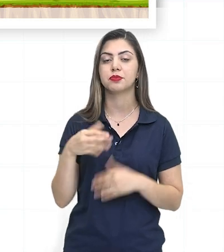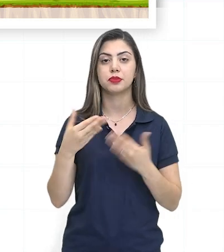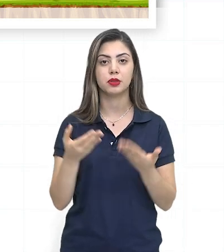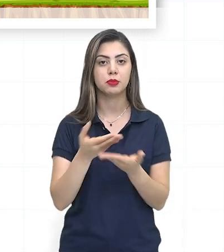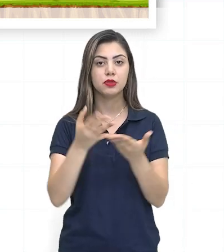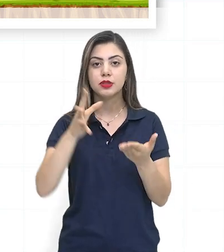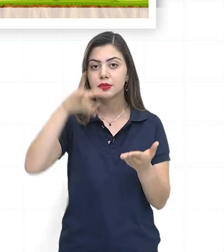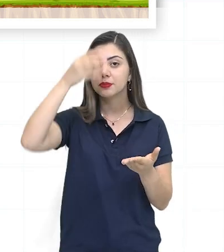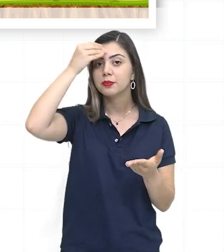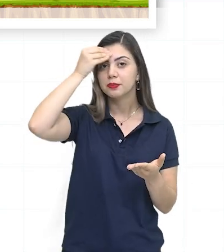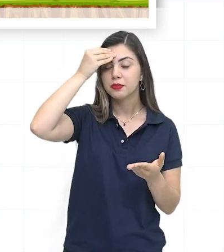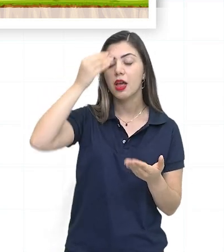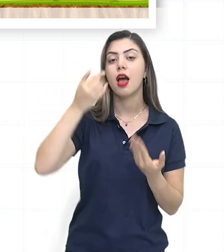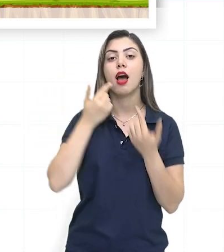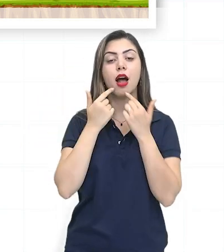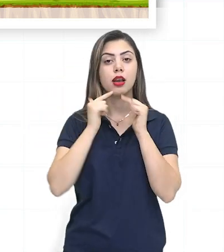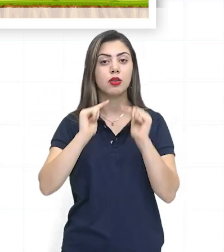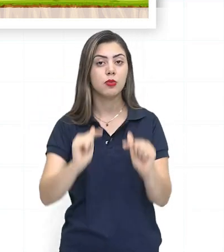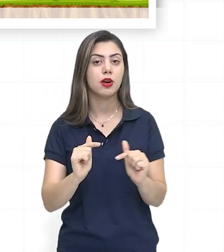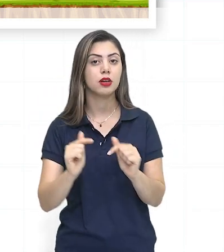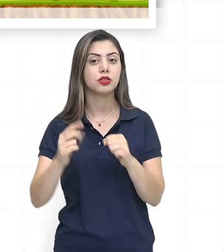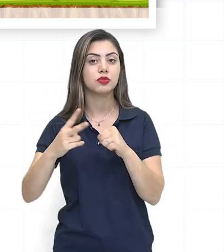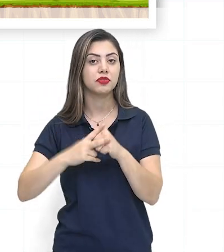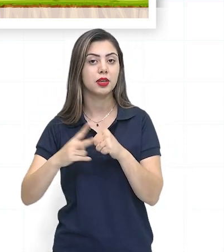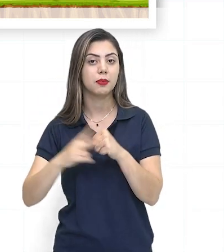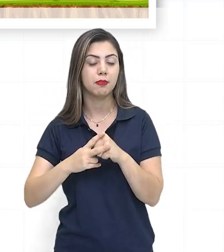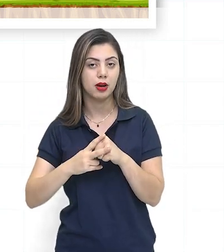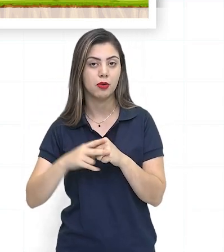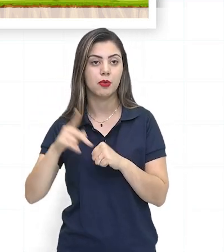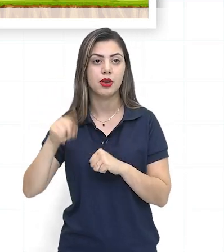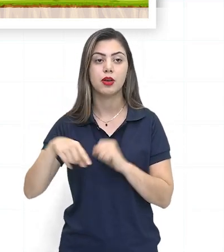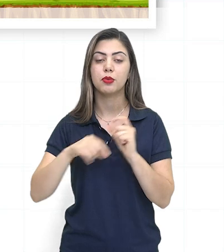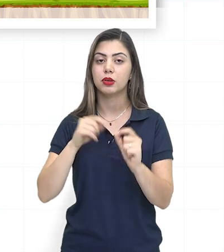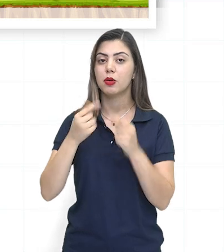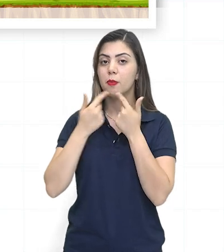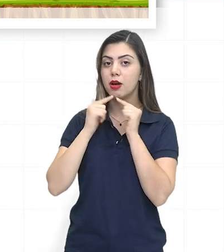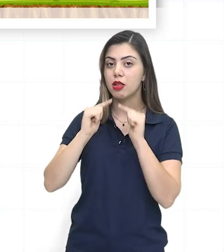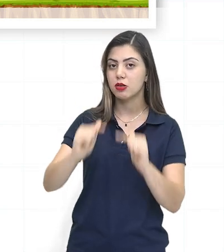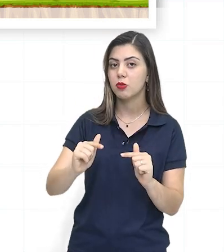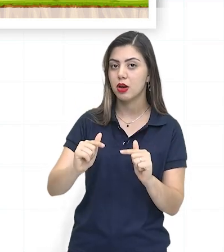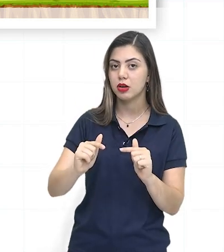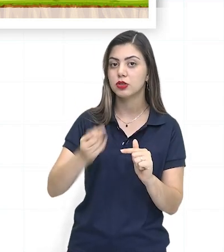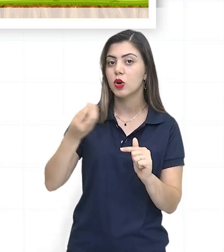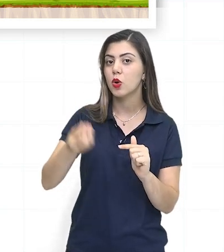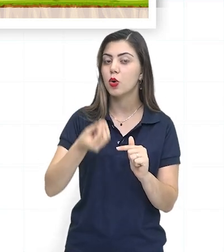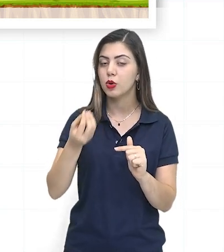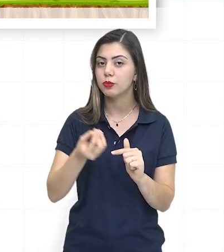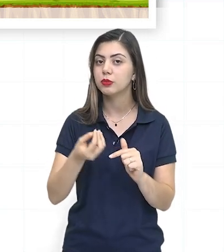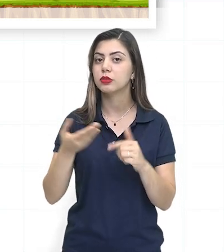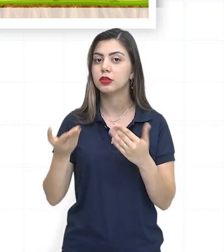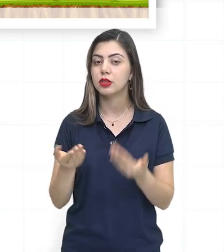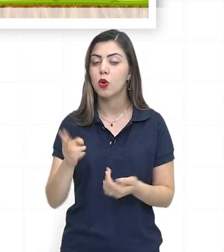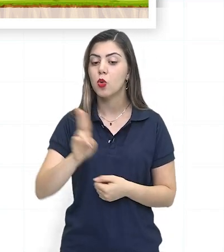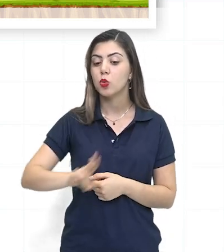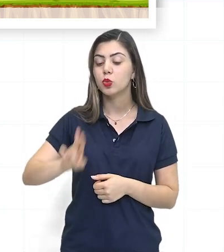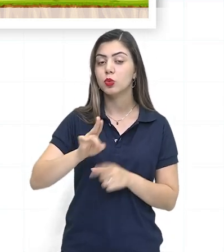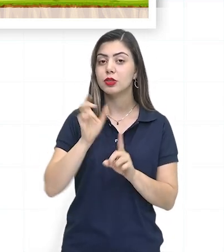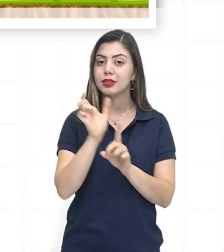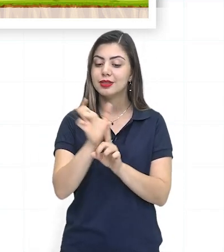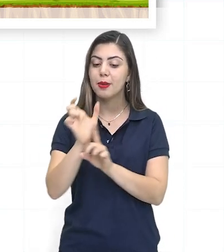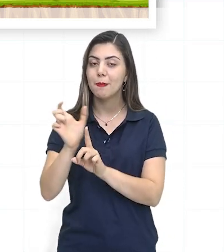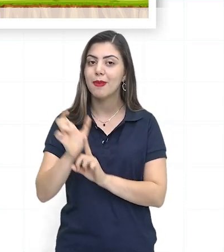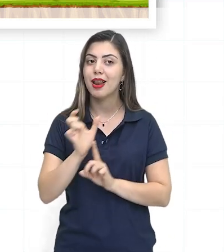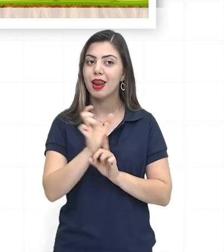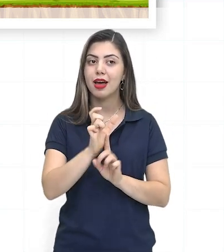linguagem verbal é aquela linguagem que é realizada através de